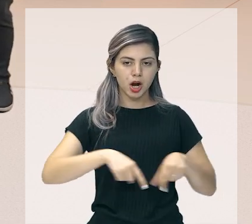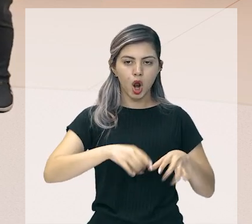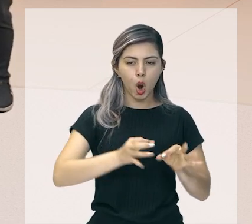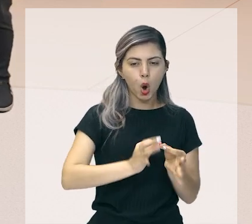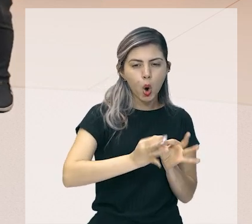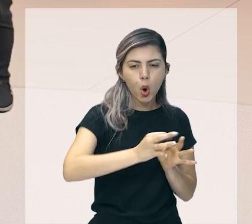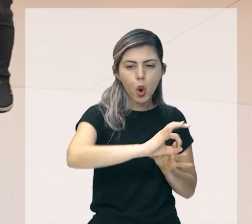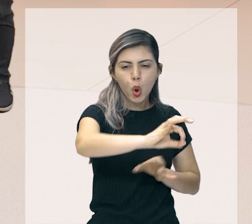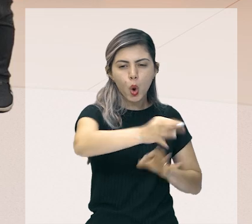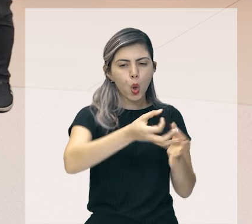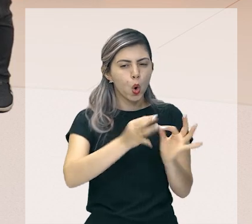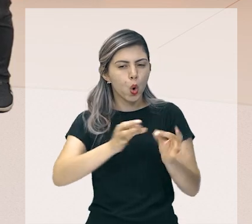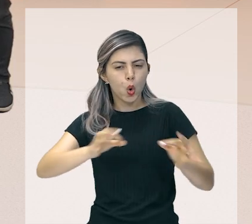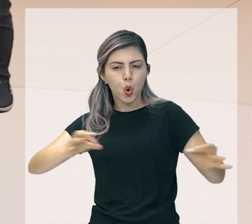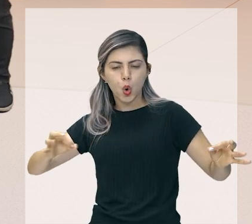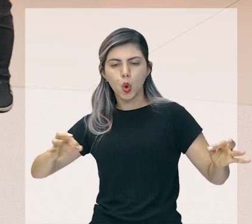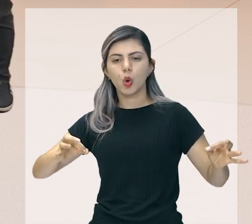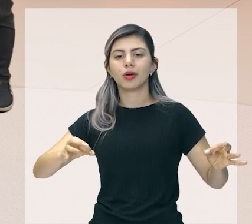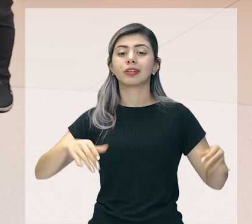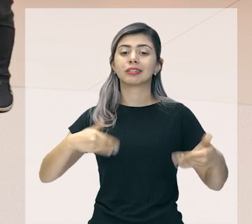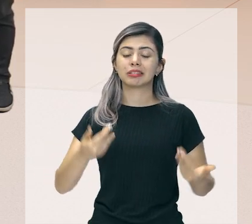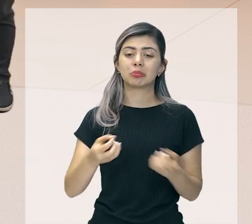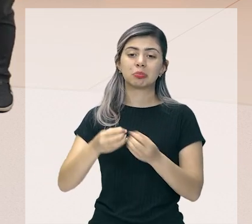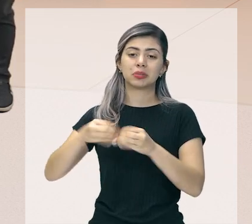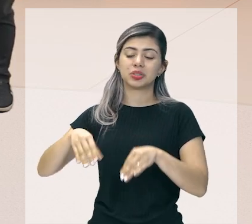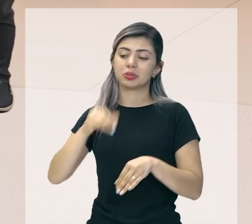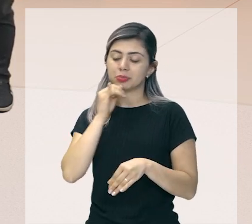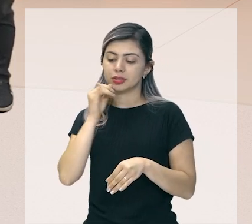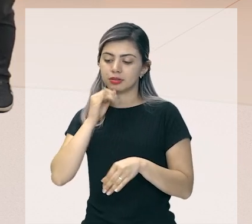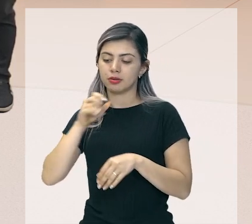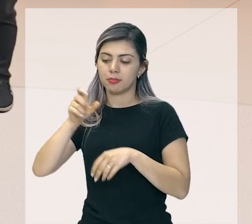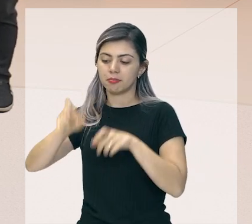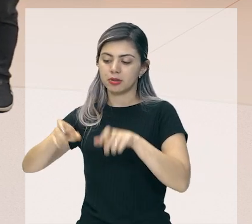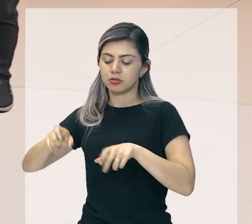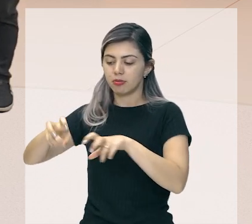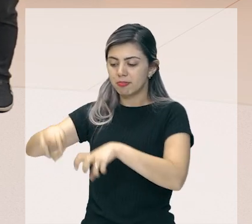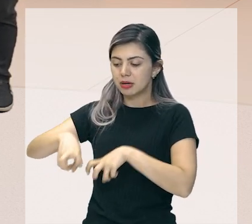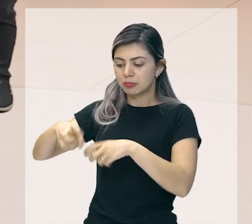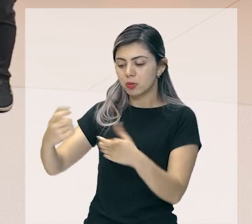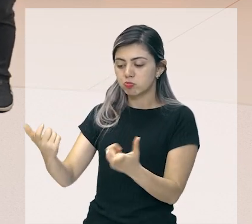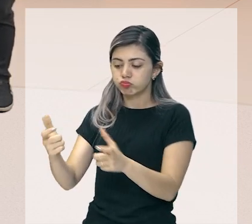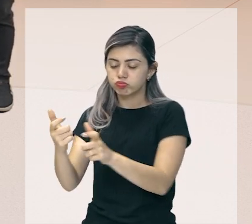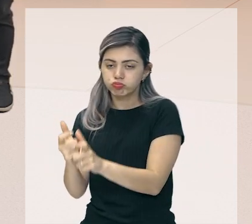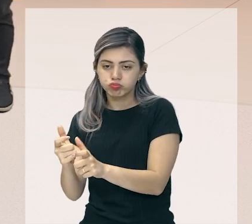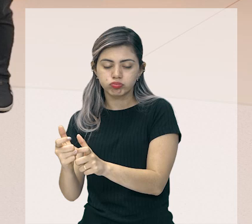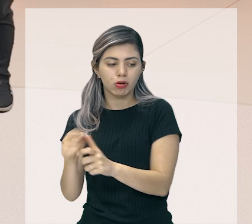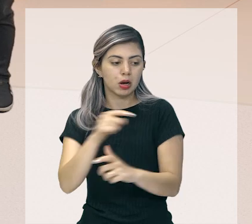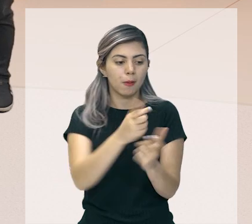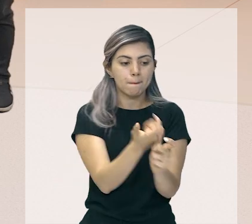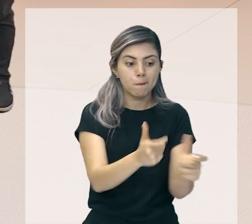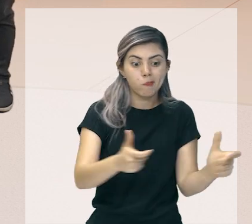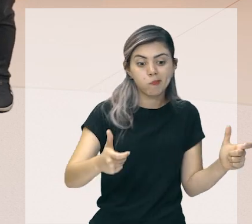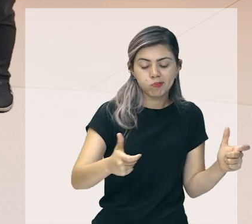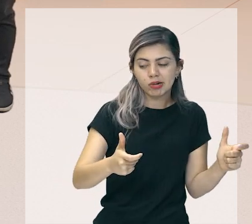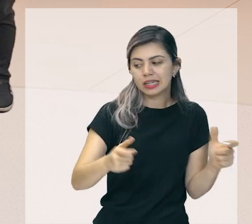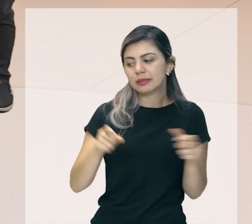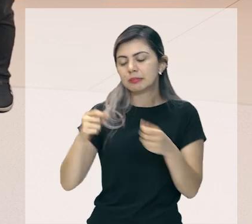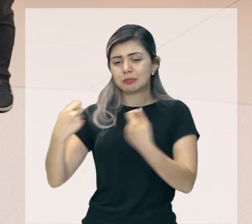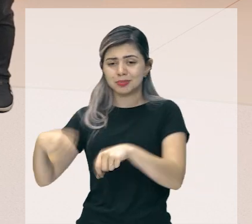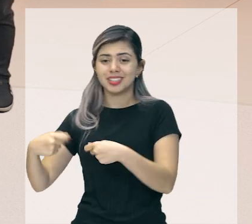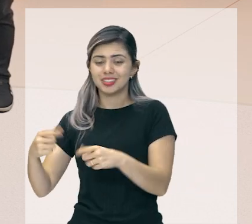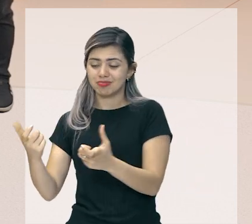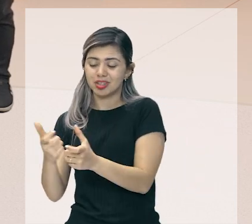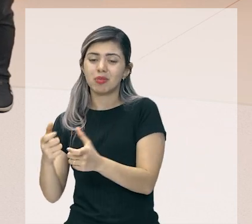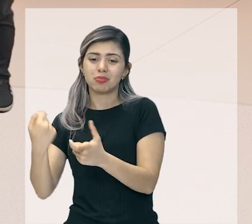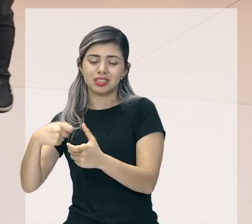hectares de soja, e isso acaba prejudicando, por exemplo, os pequenos produtores. Gente que tem uma porção menor, acaba tendo que perder, porque tem que vender